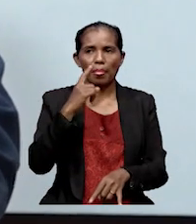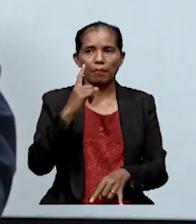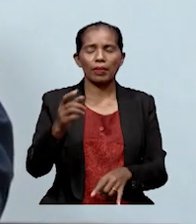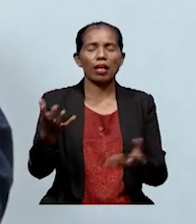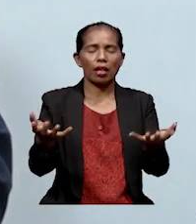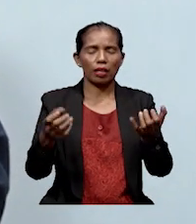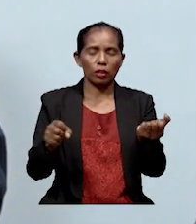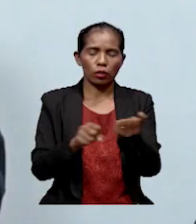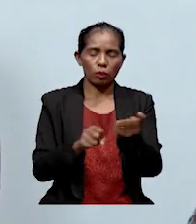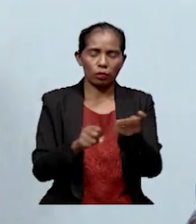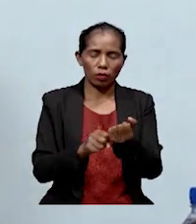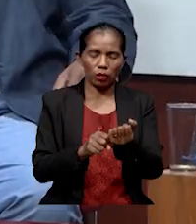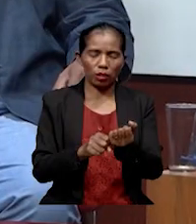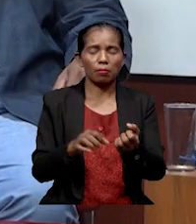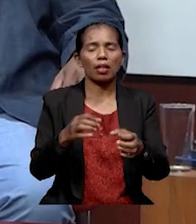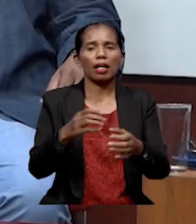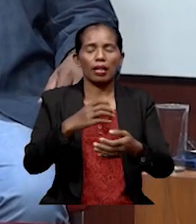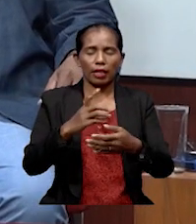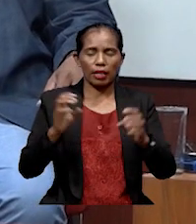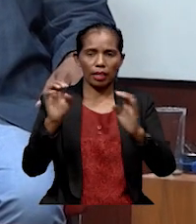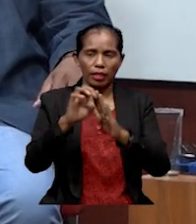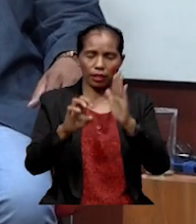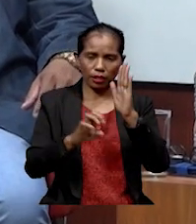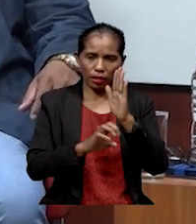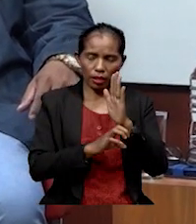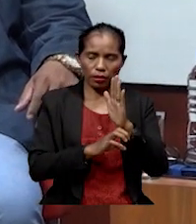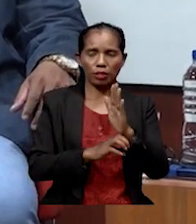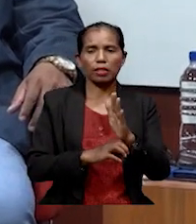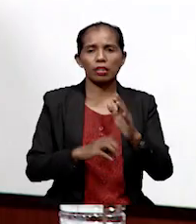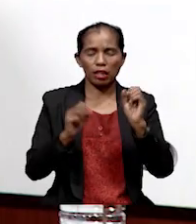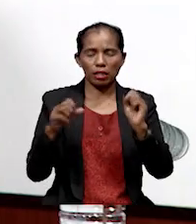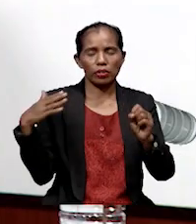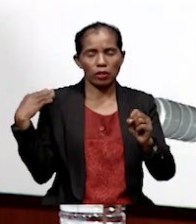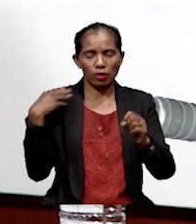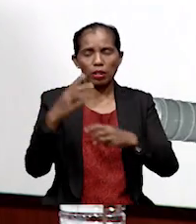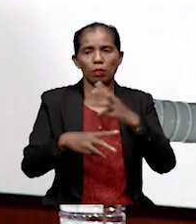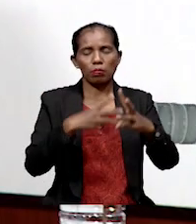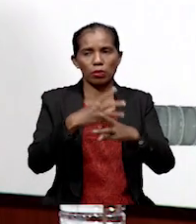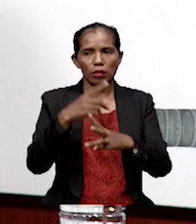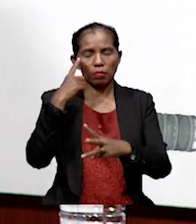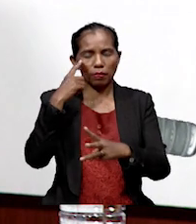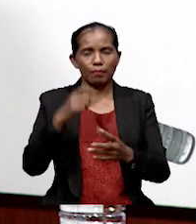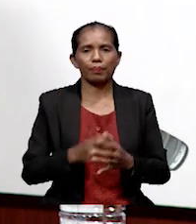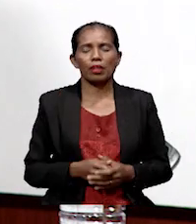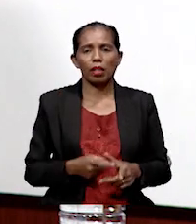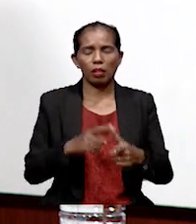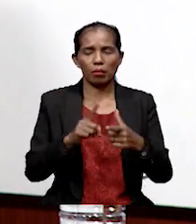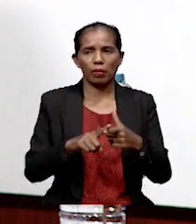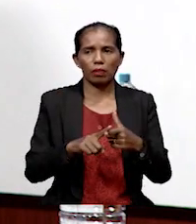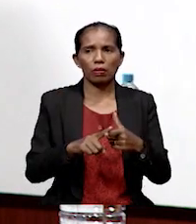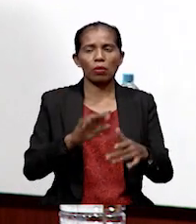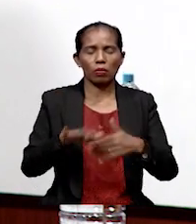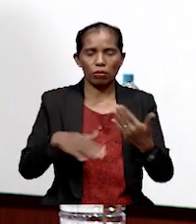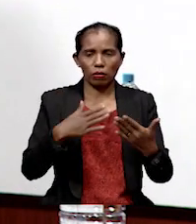para a construção do Estado, nebe senura e a mundo nematan. Depois da libertação, há um tempo na filfale, há tu